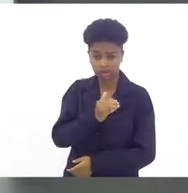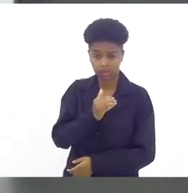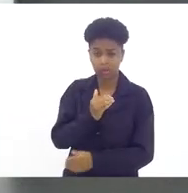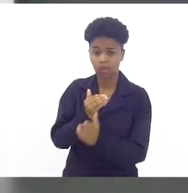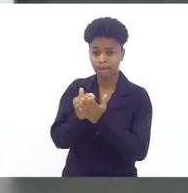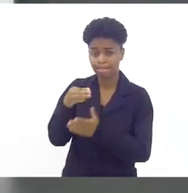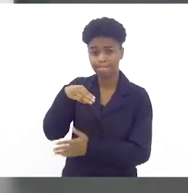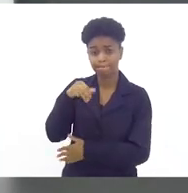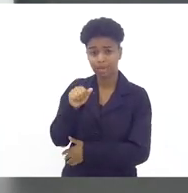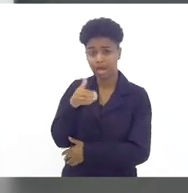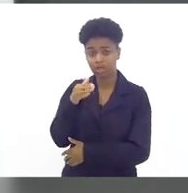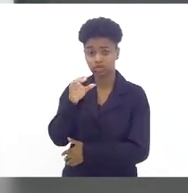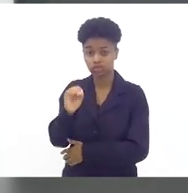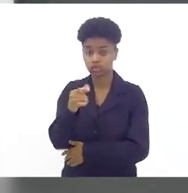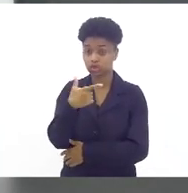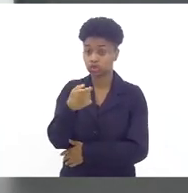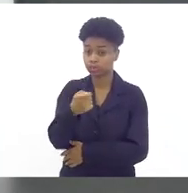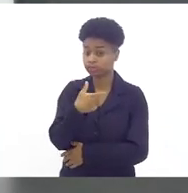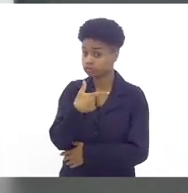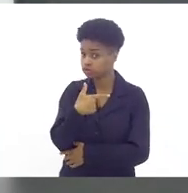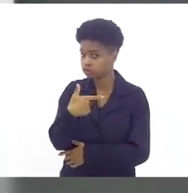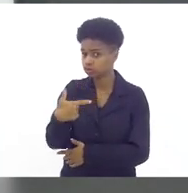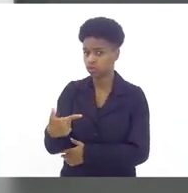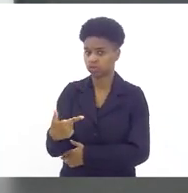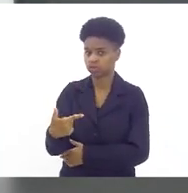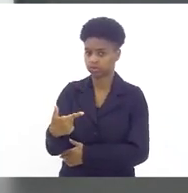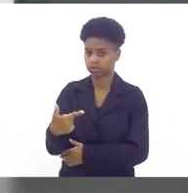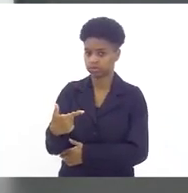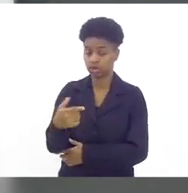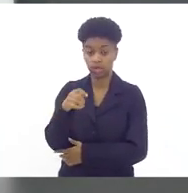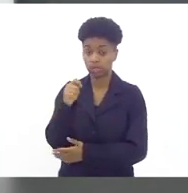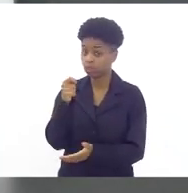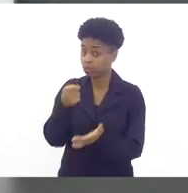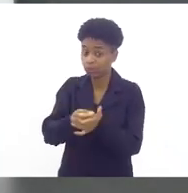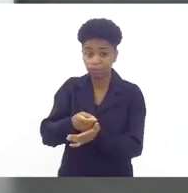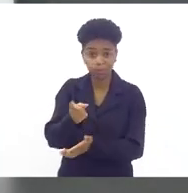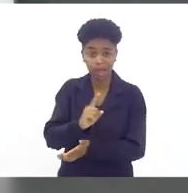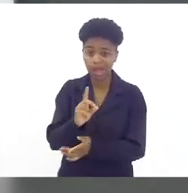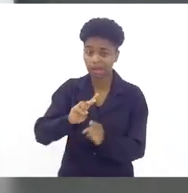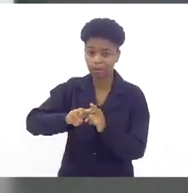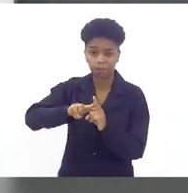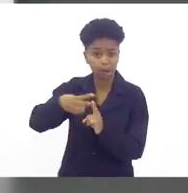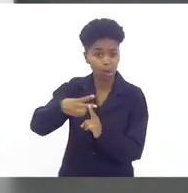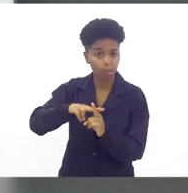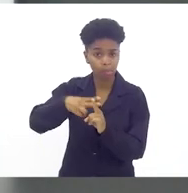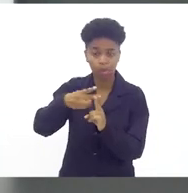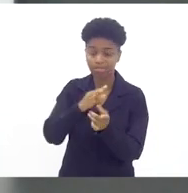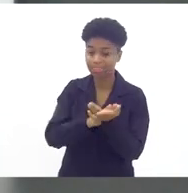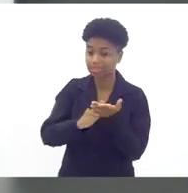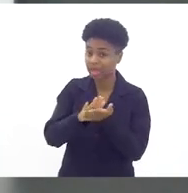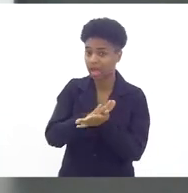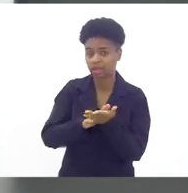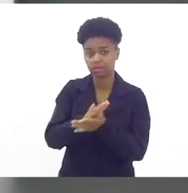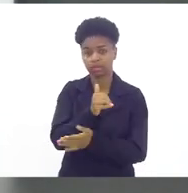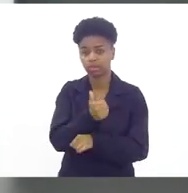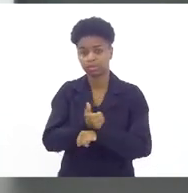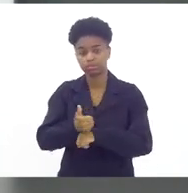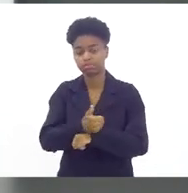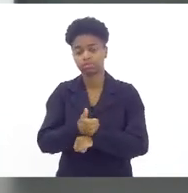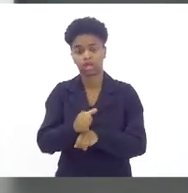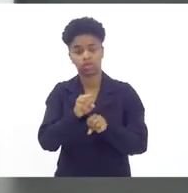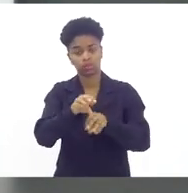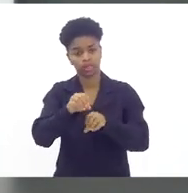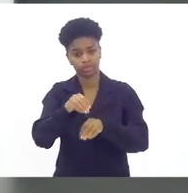março de 2022 que não paga nenhuma progressão profissionais de educação da